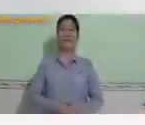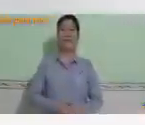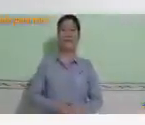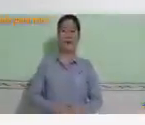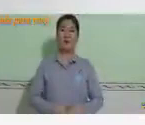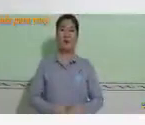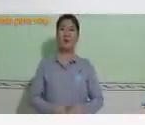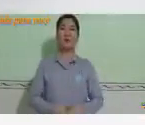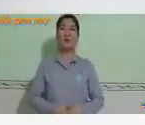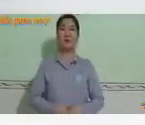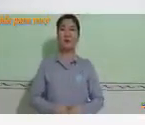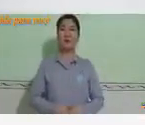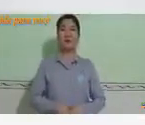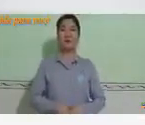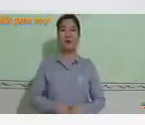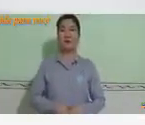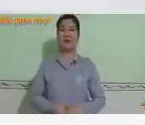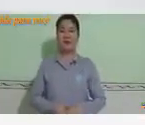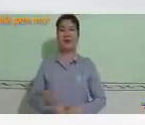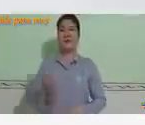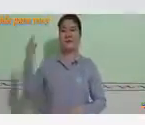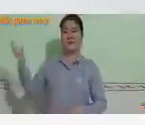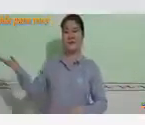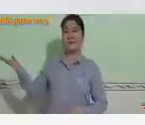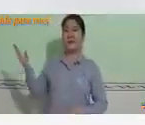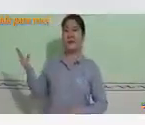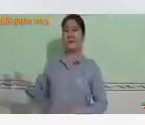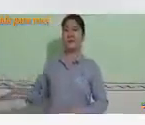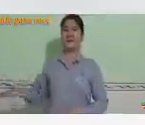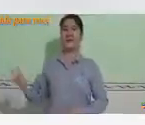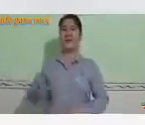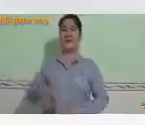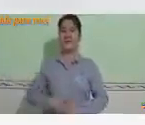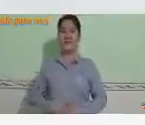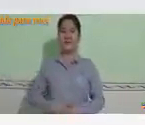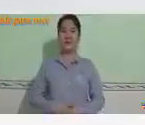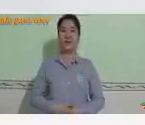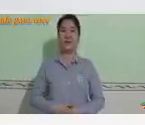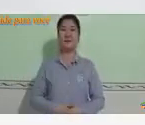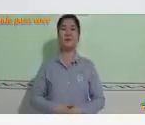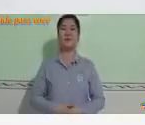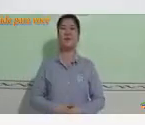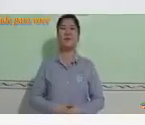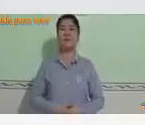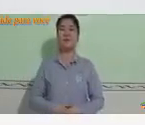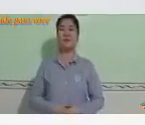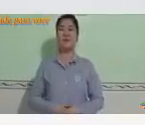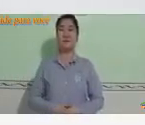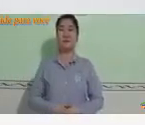As larvas desses parasitas multiplicam-se no intestino e liberam ovos que são eliminados nas fezes.